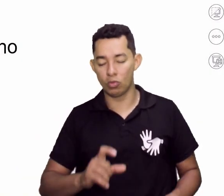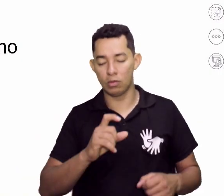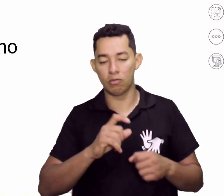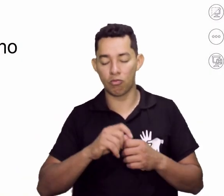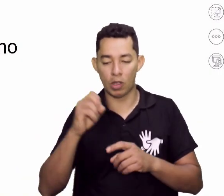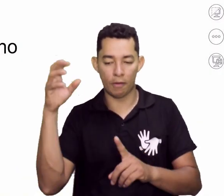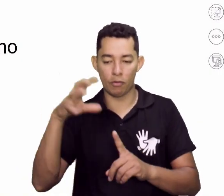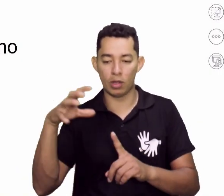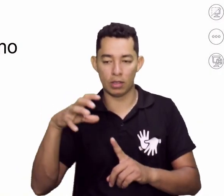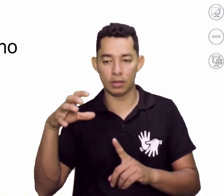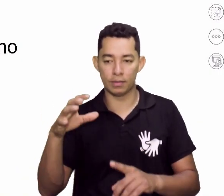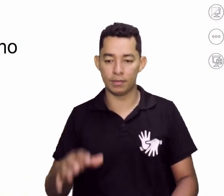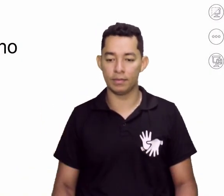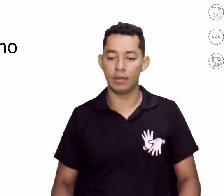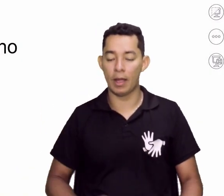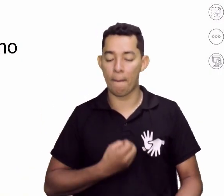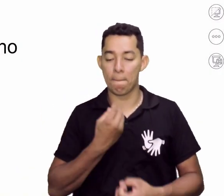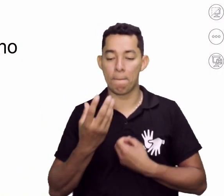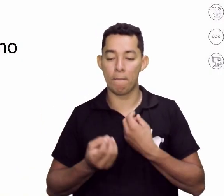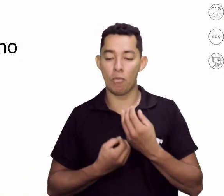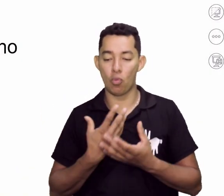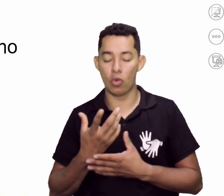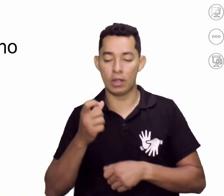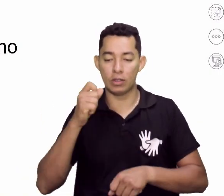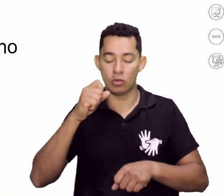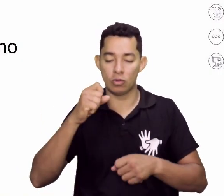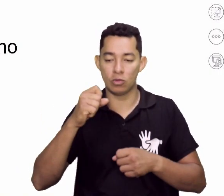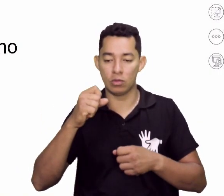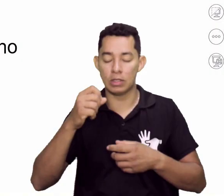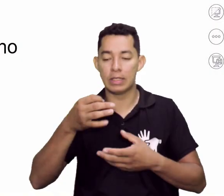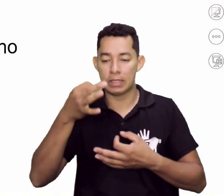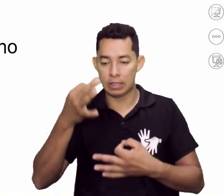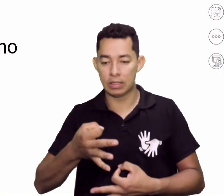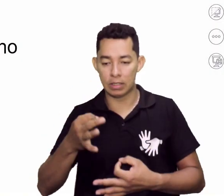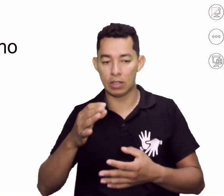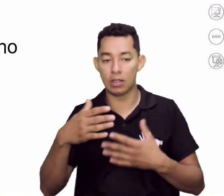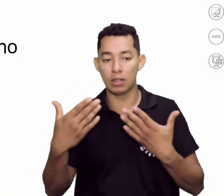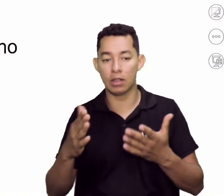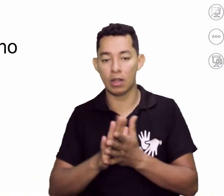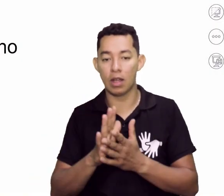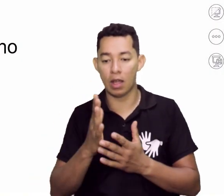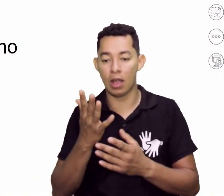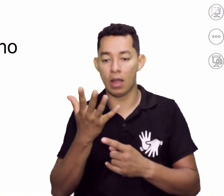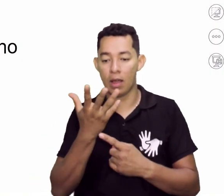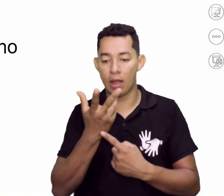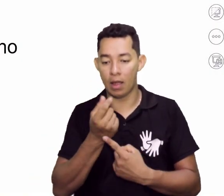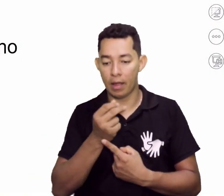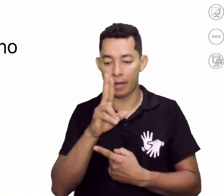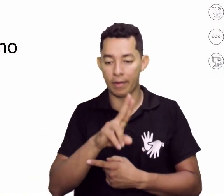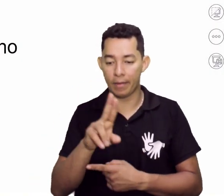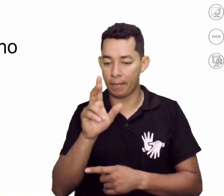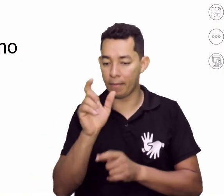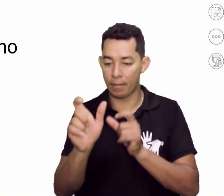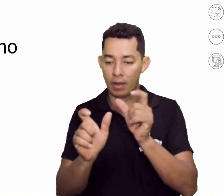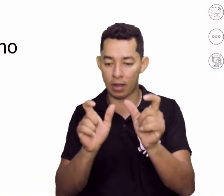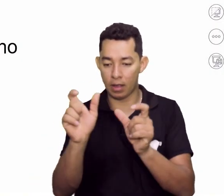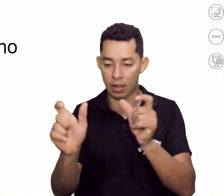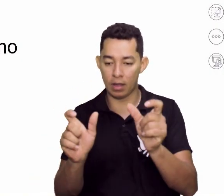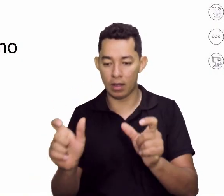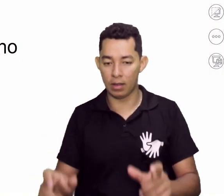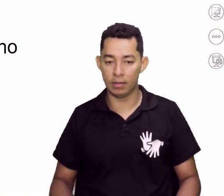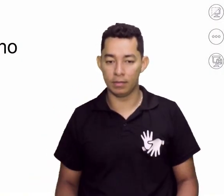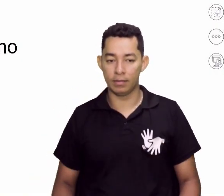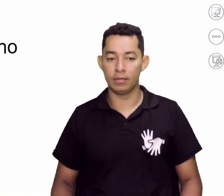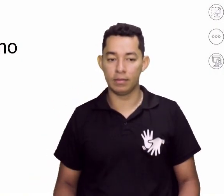influência. A poesia concreta, ou seja, a arte através de palavras. Então você tem aqui, ó,